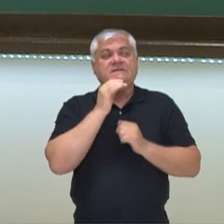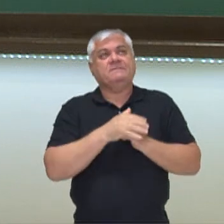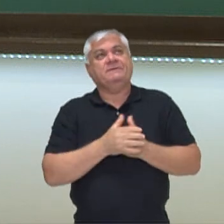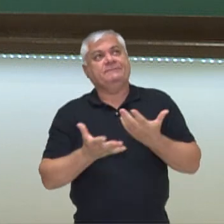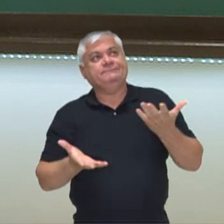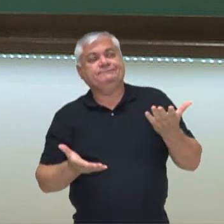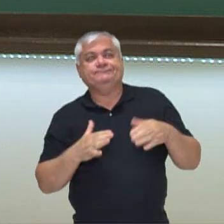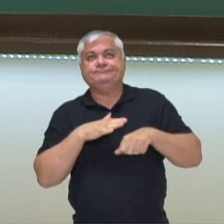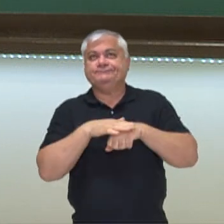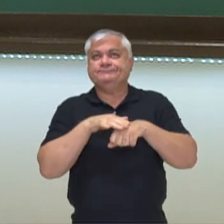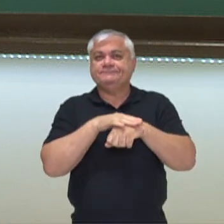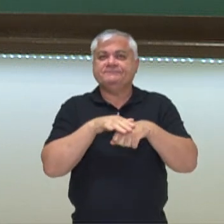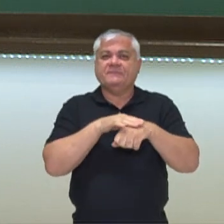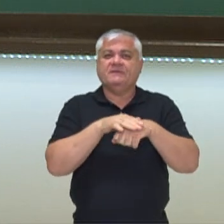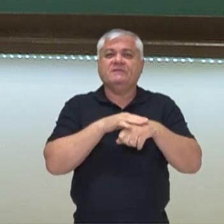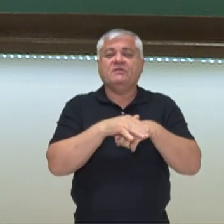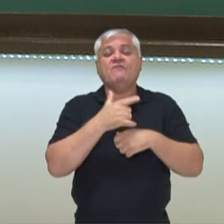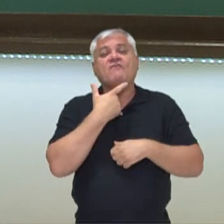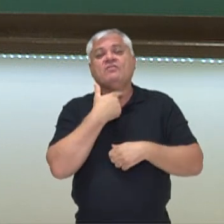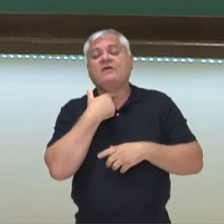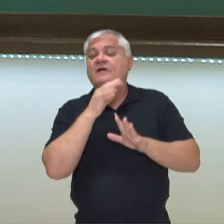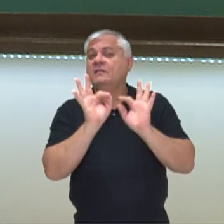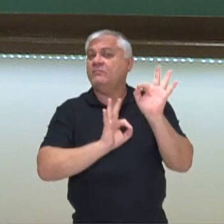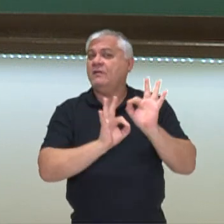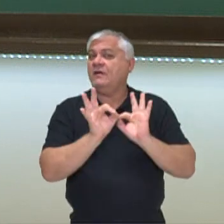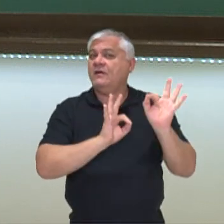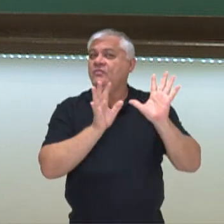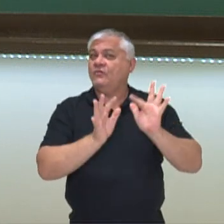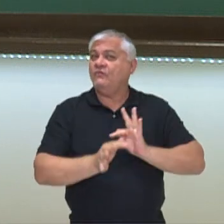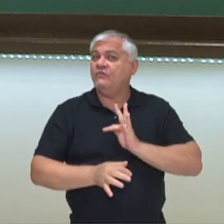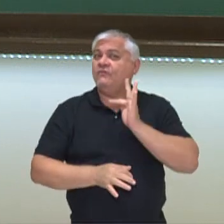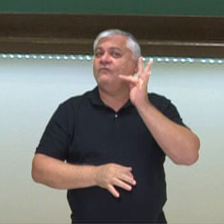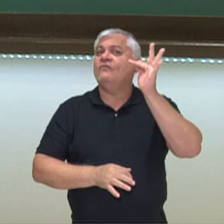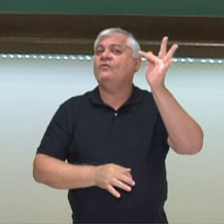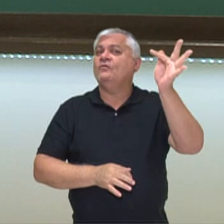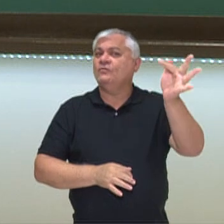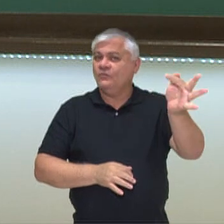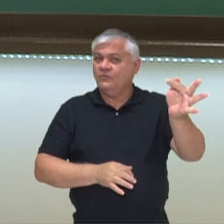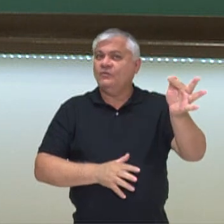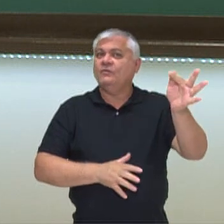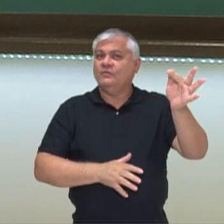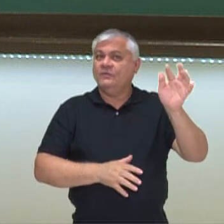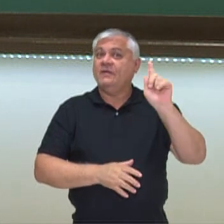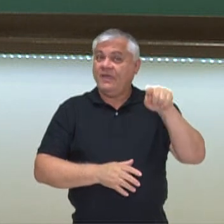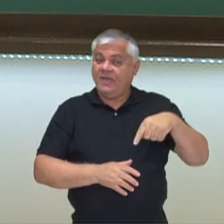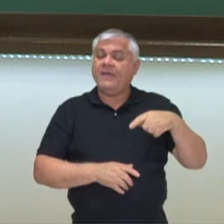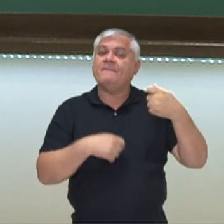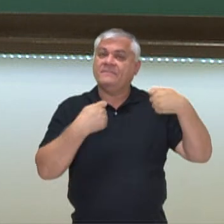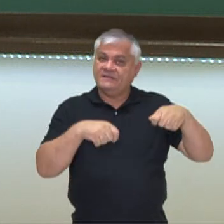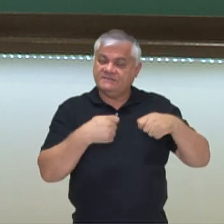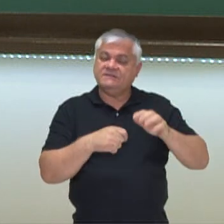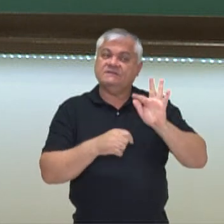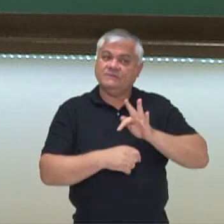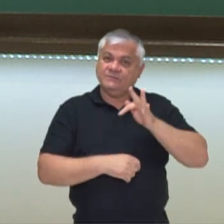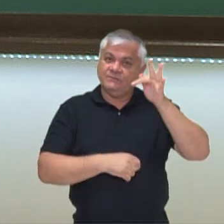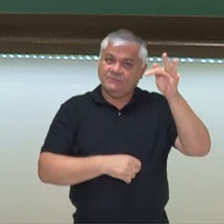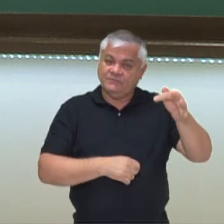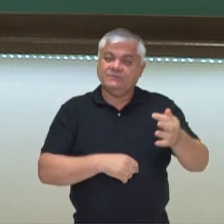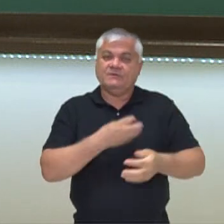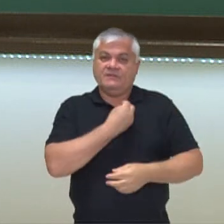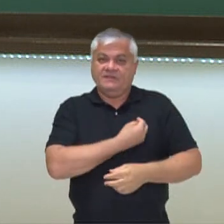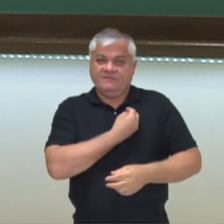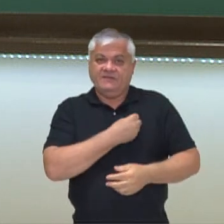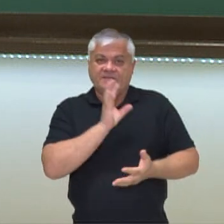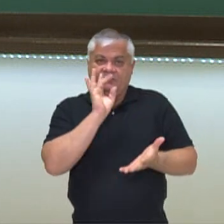falando sobre algo que você vem planejando, será um futuro um pouco mais próximo de você. Ele já faz mais parte da sua